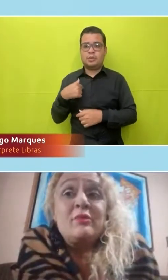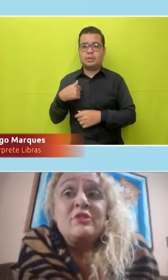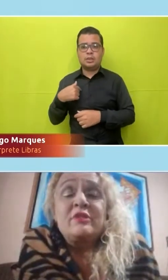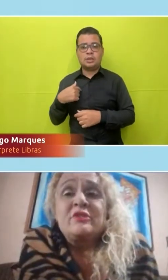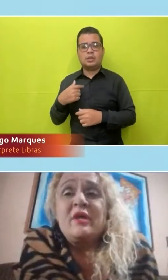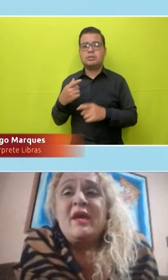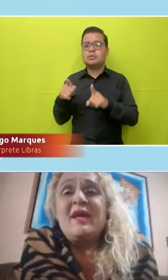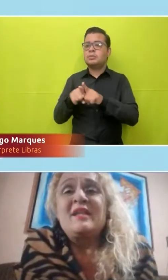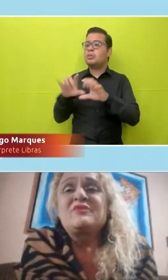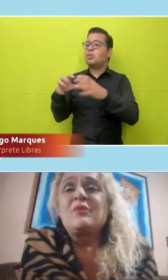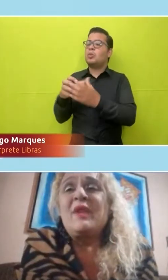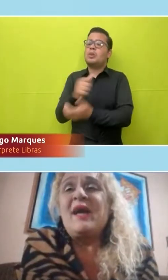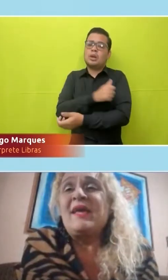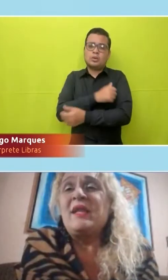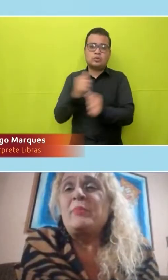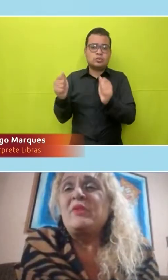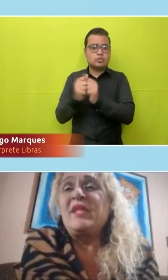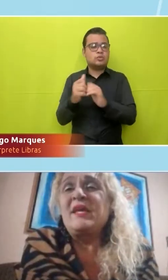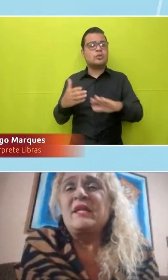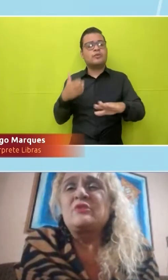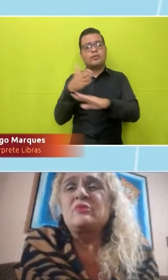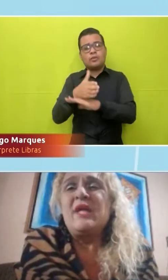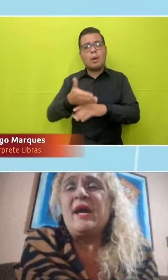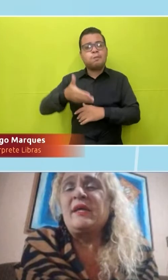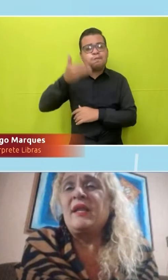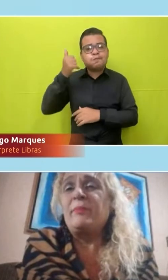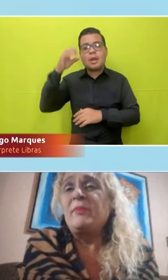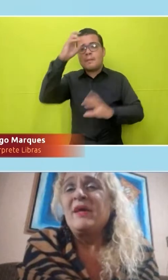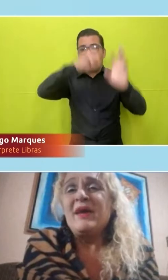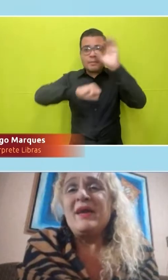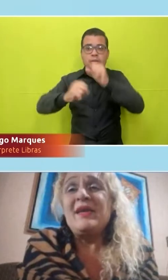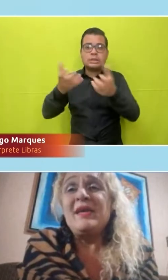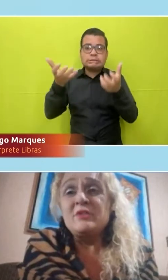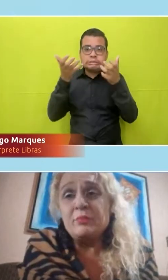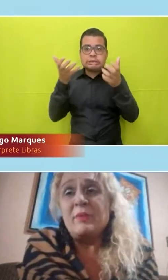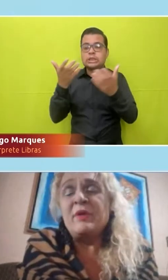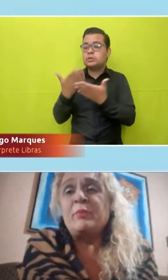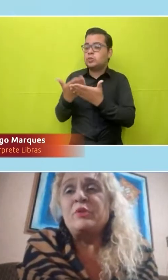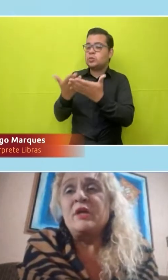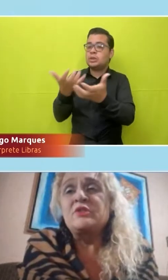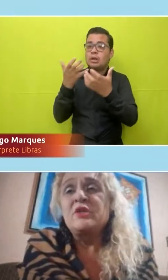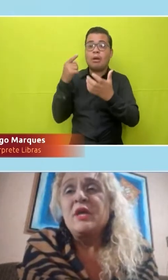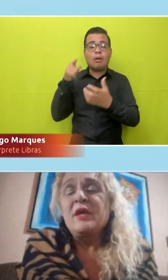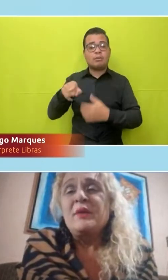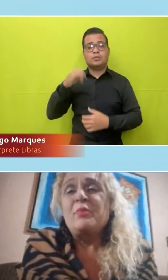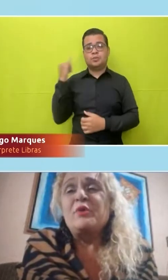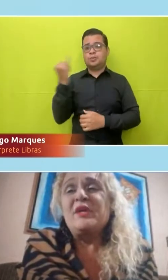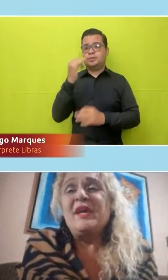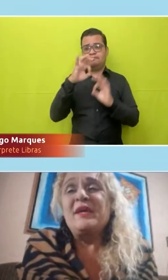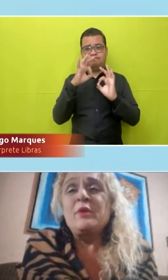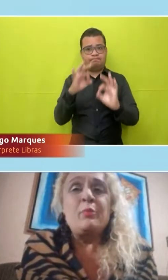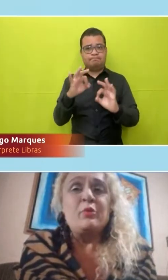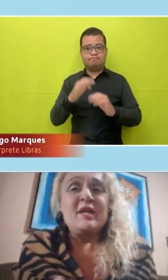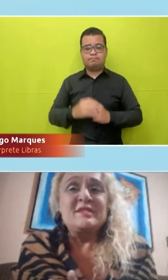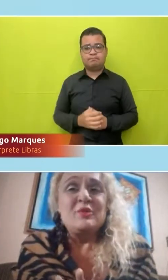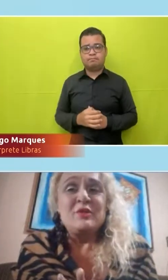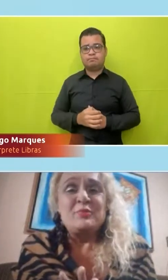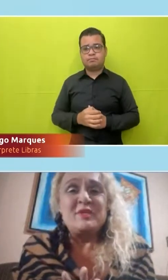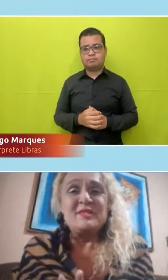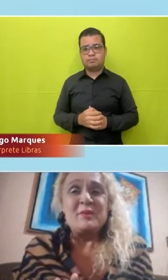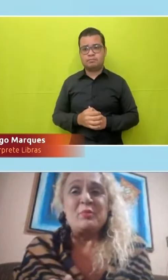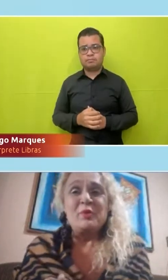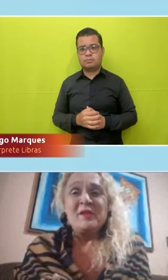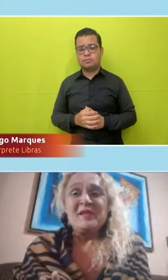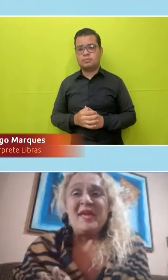estão lá com a gente. Eles vão lá, querem aprender, querem estudar, querem... Isso para mim é importante. Porque, não por questões,